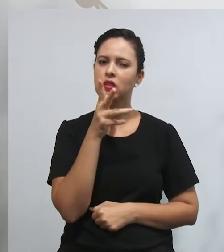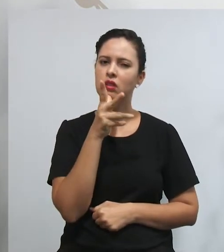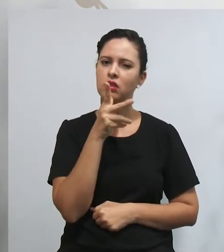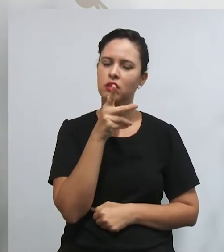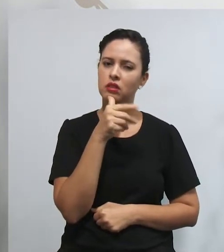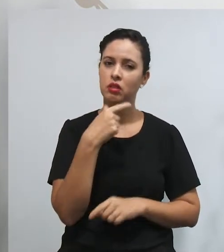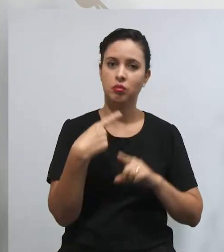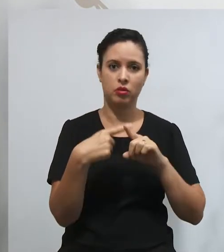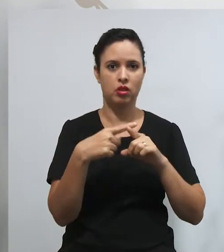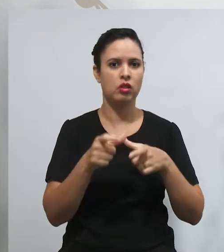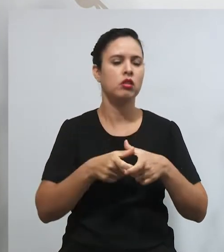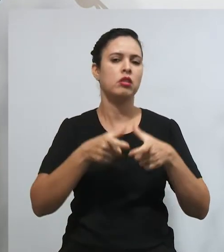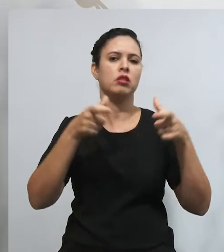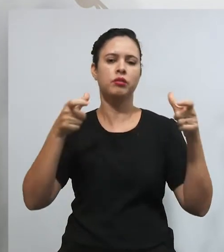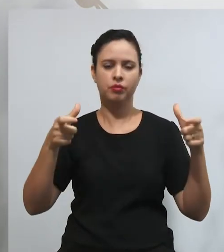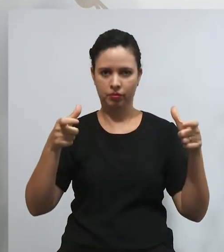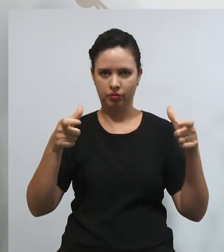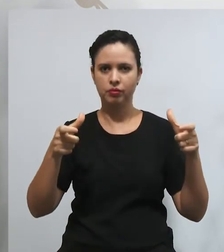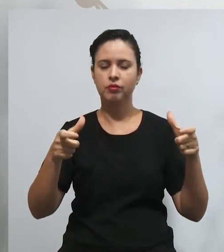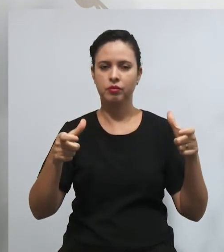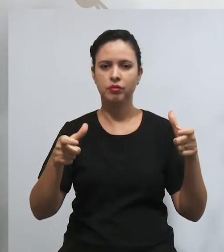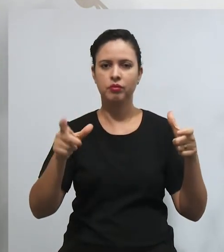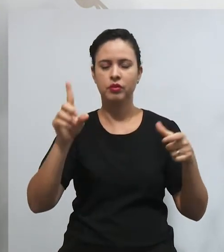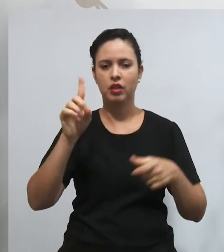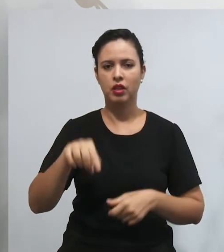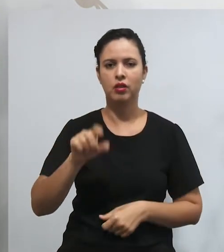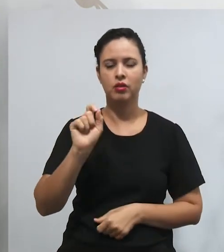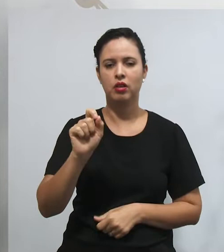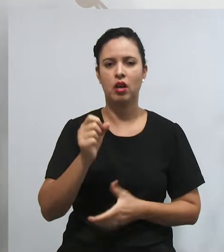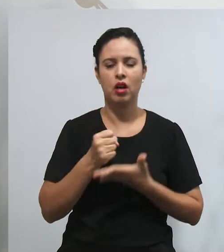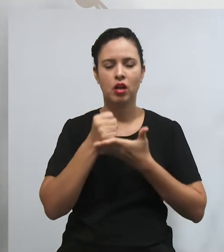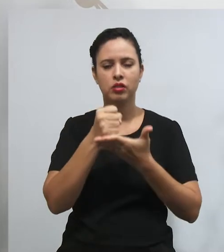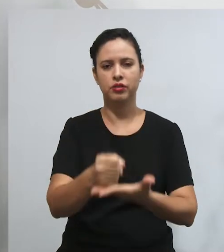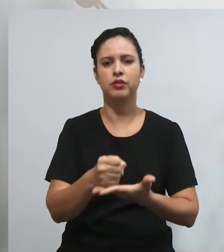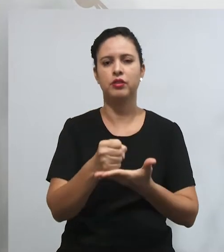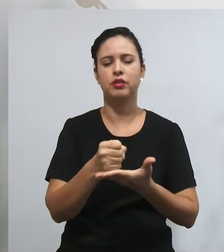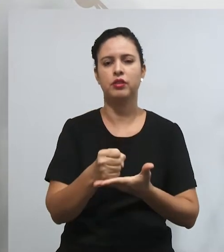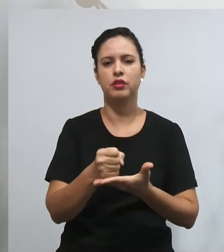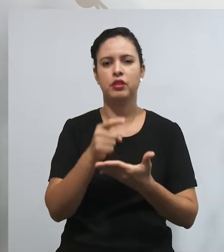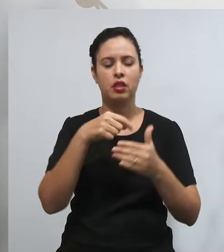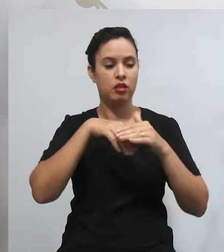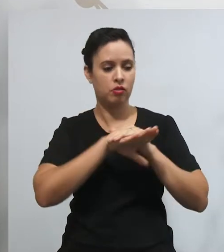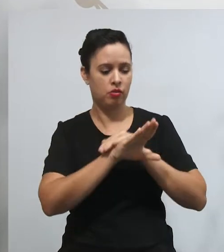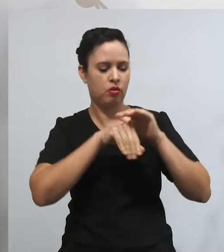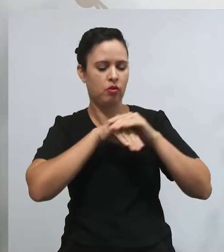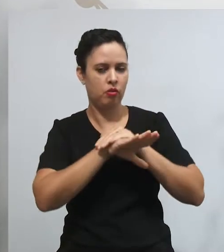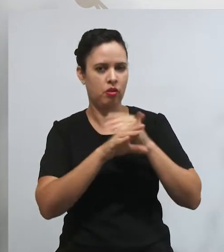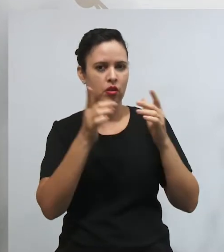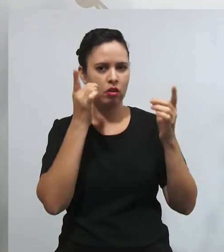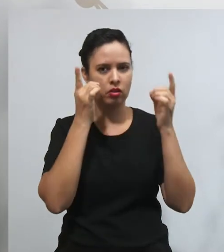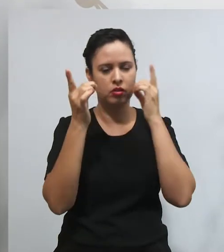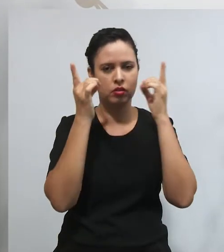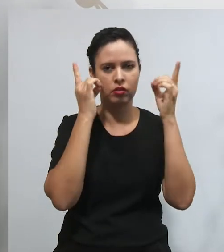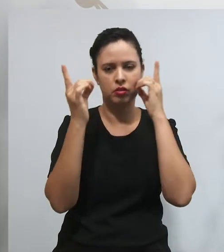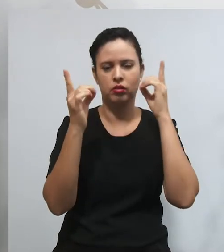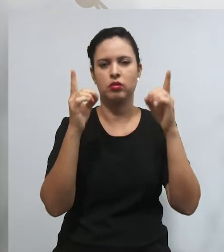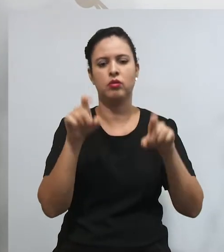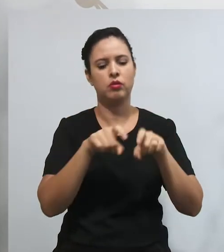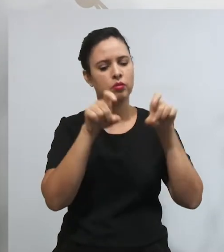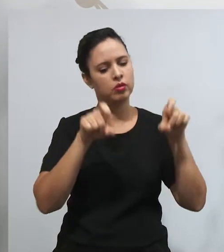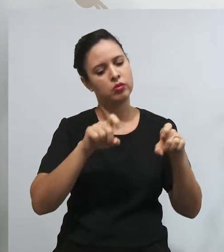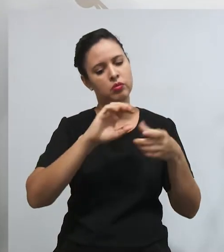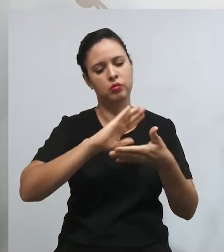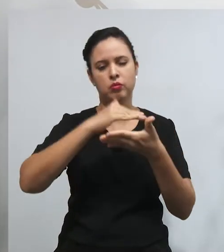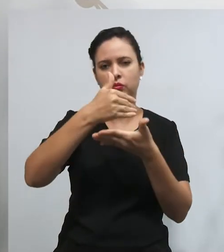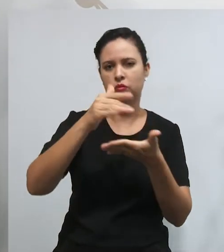porque ela é muito grande. Então, essa memória ela serve para auxiliar no armazenamento dos dados de um computador, de um